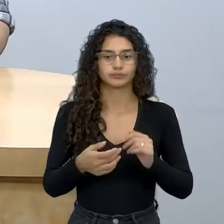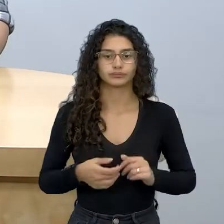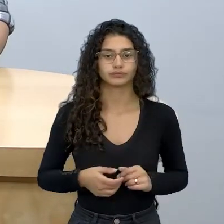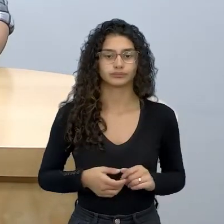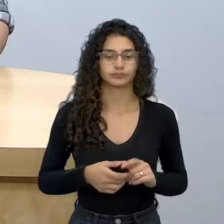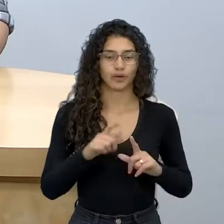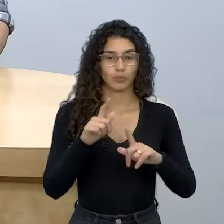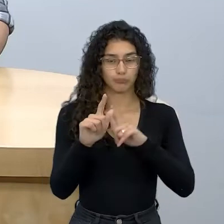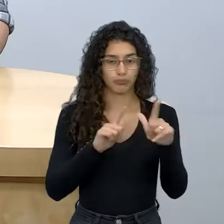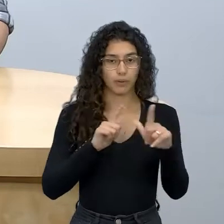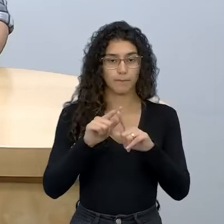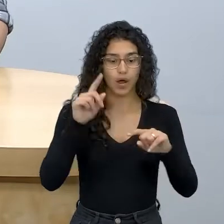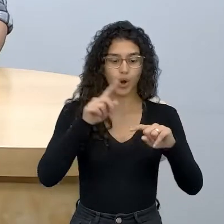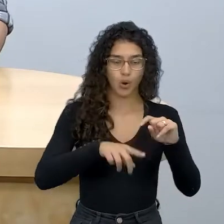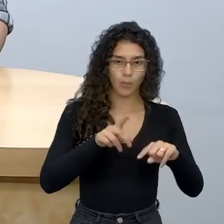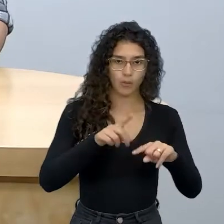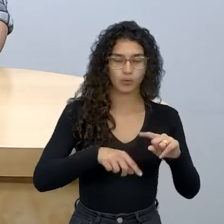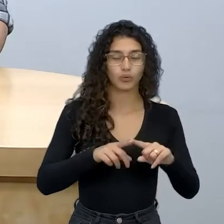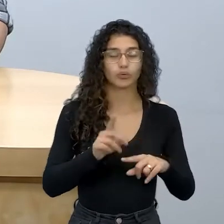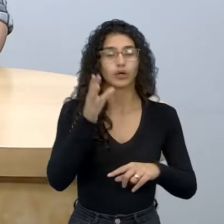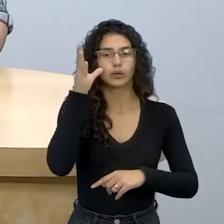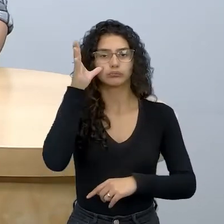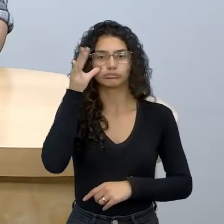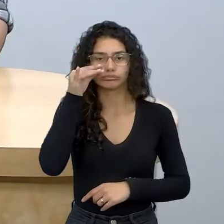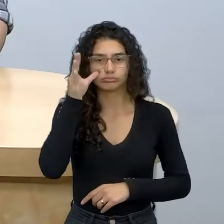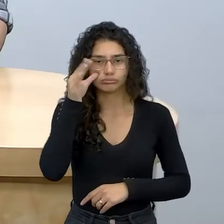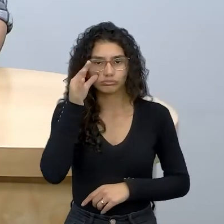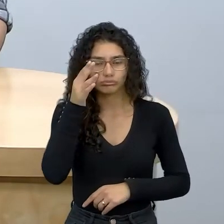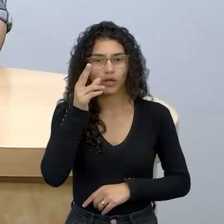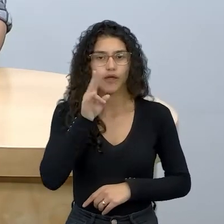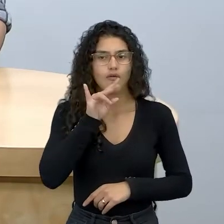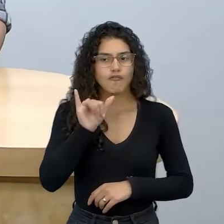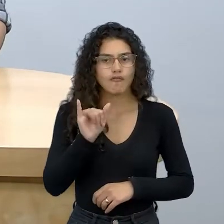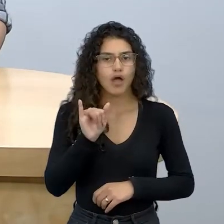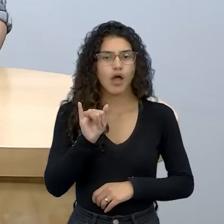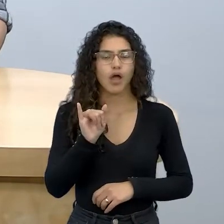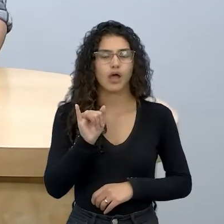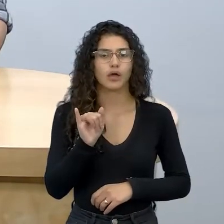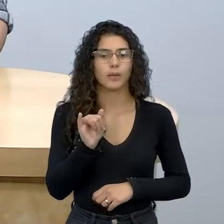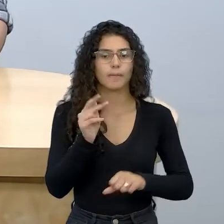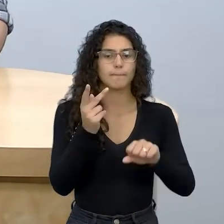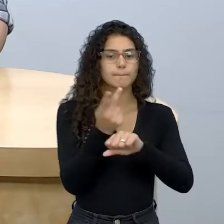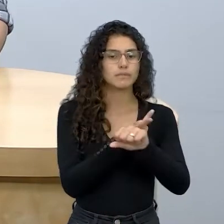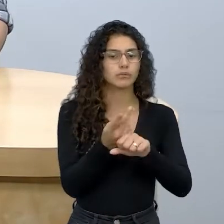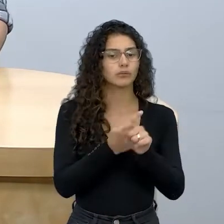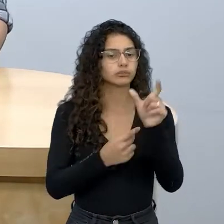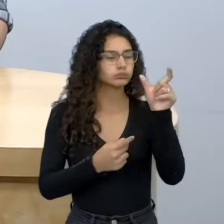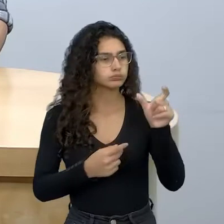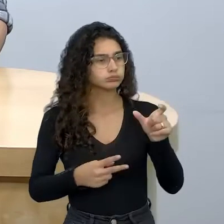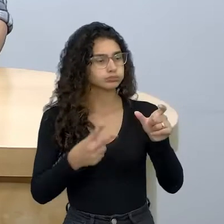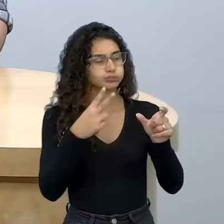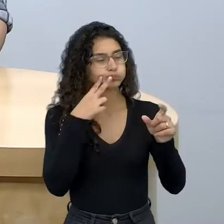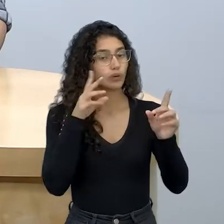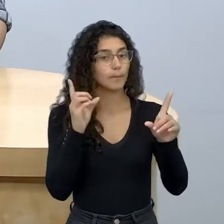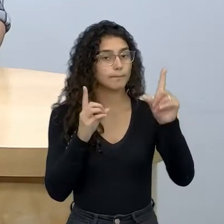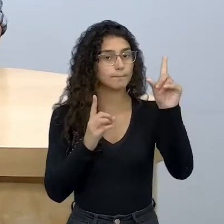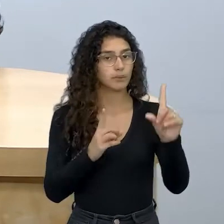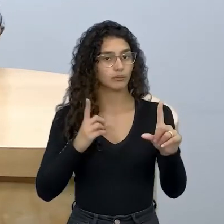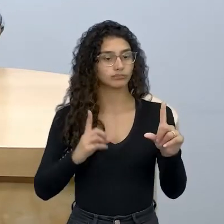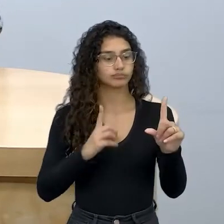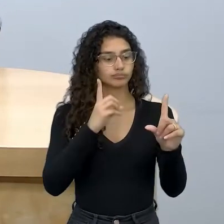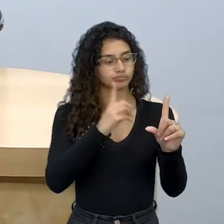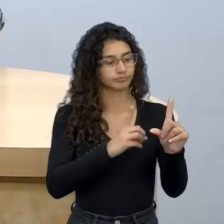esse serviço ou esse produto, se interessar, vai atrás do inventor e